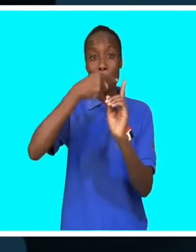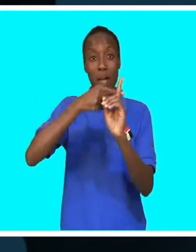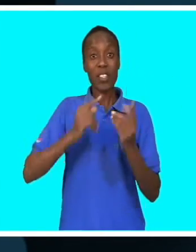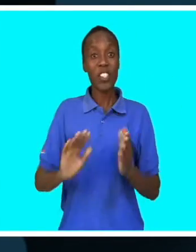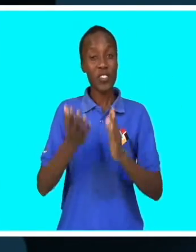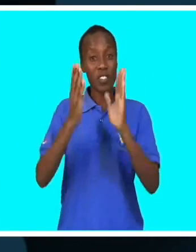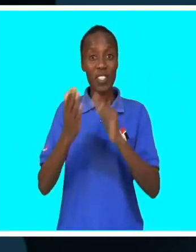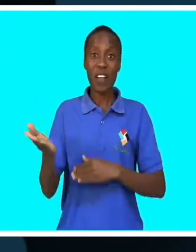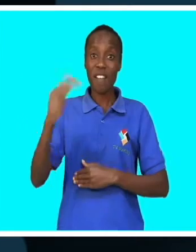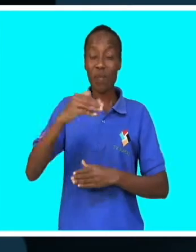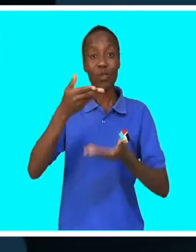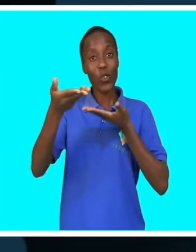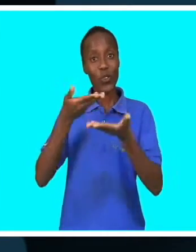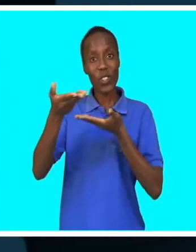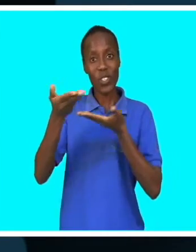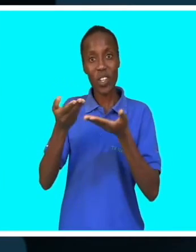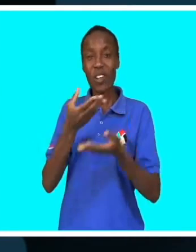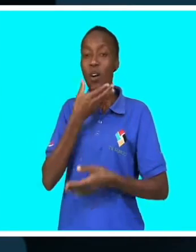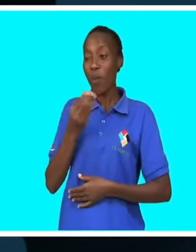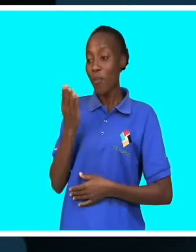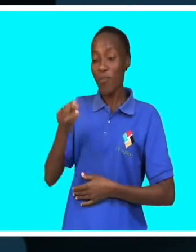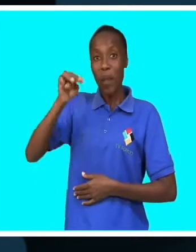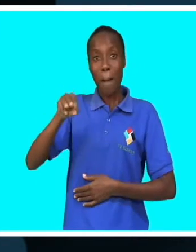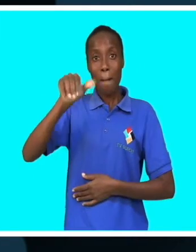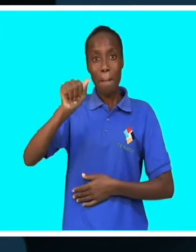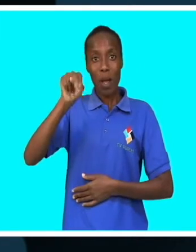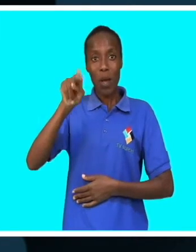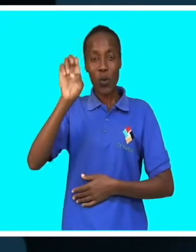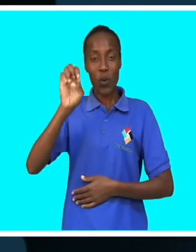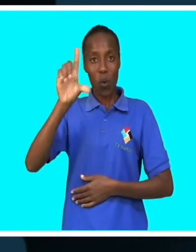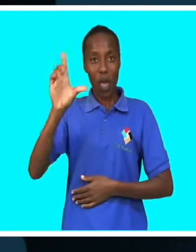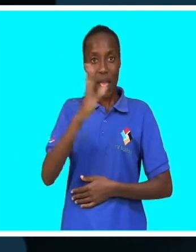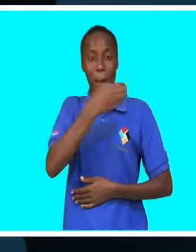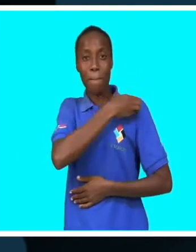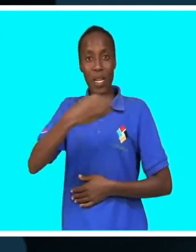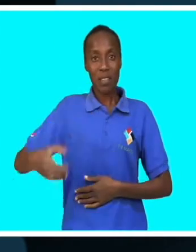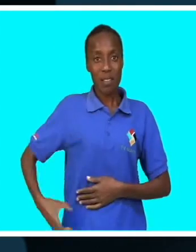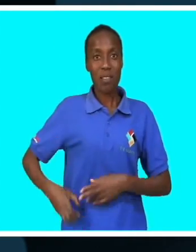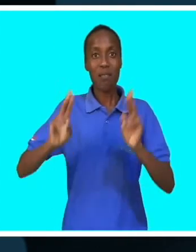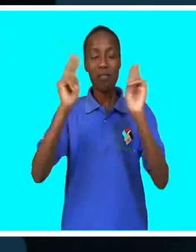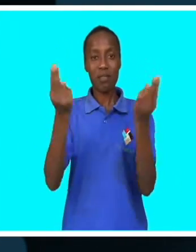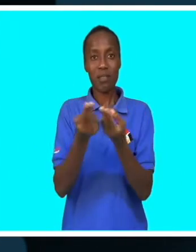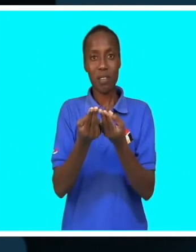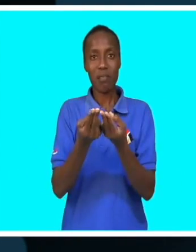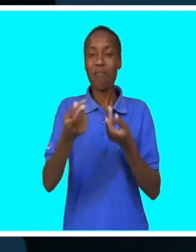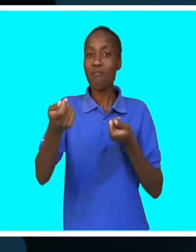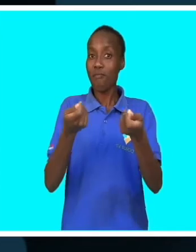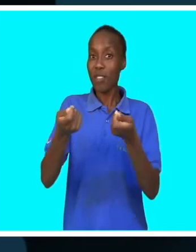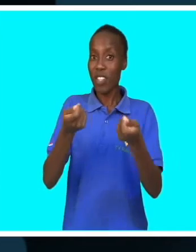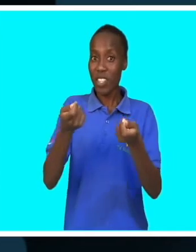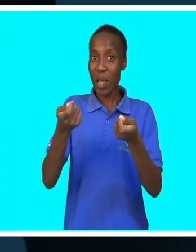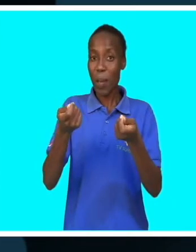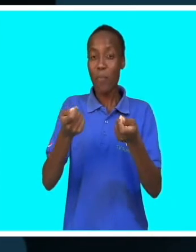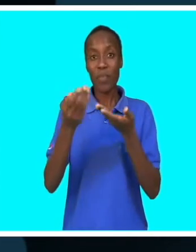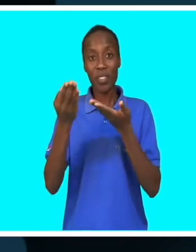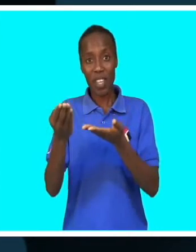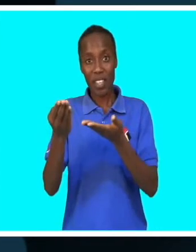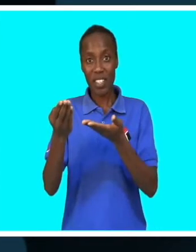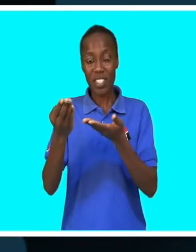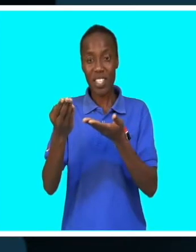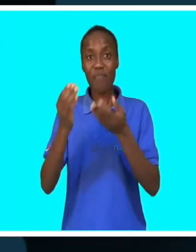no Mais Vida, vamos conversar com o Sr. Manuel Amis, Presidente do Conselho da Administração